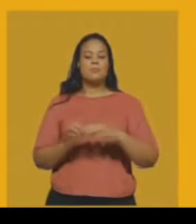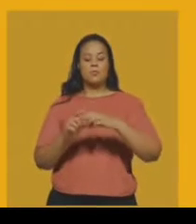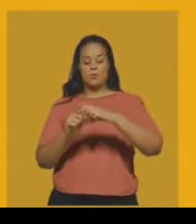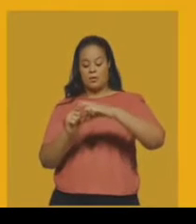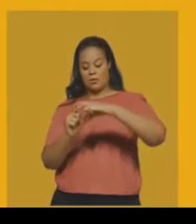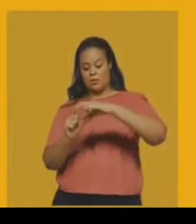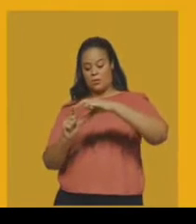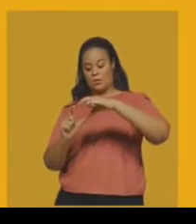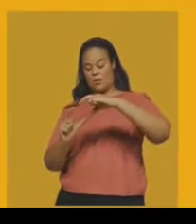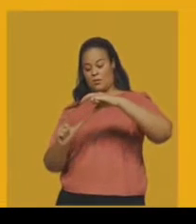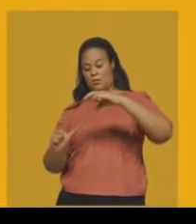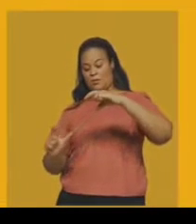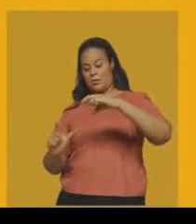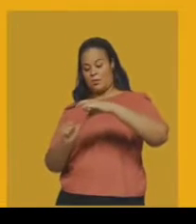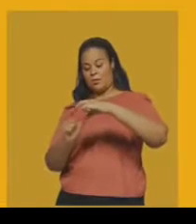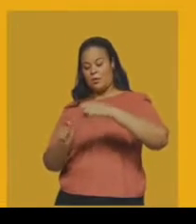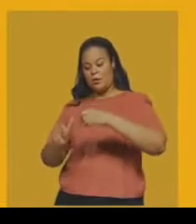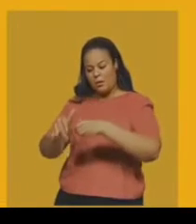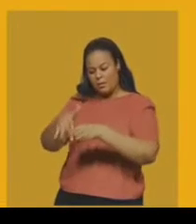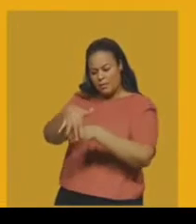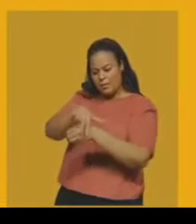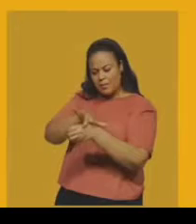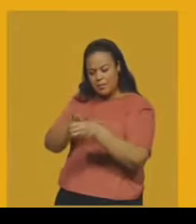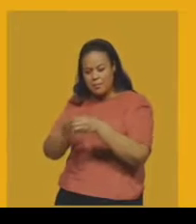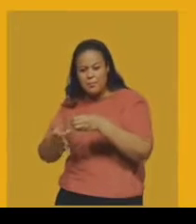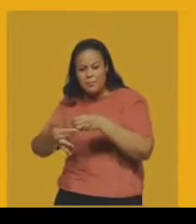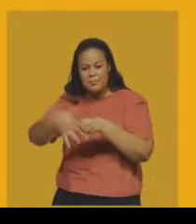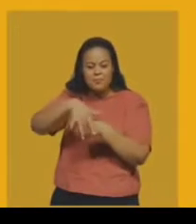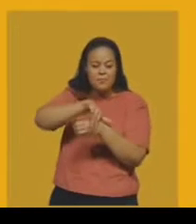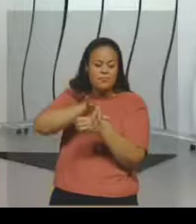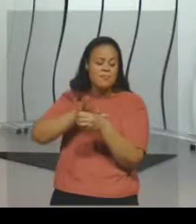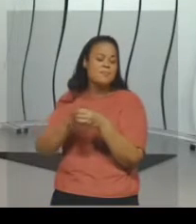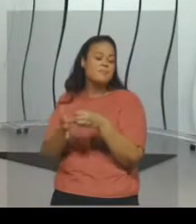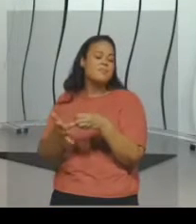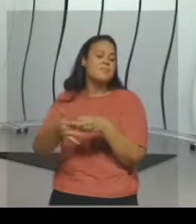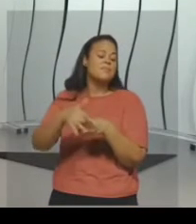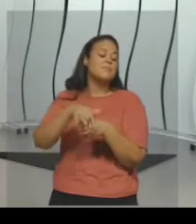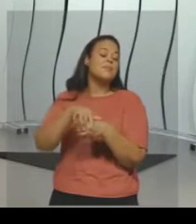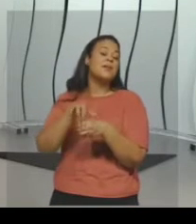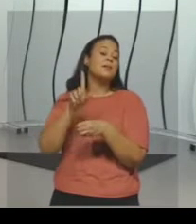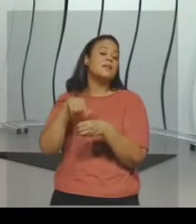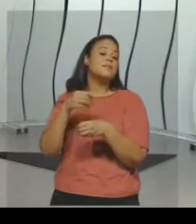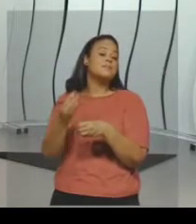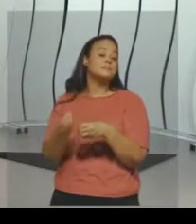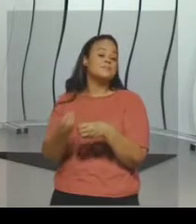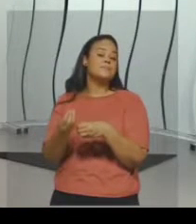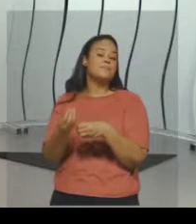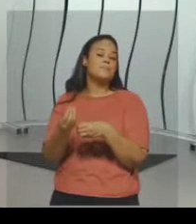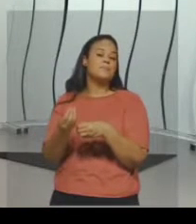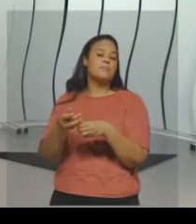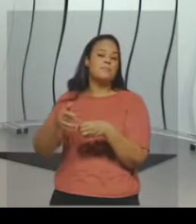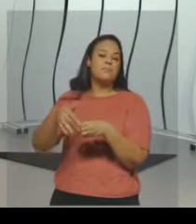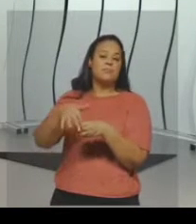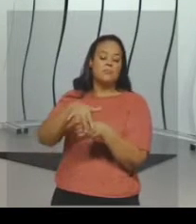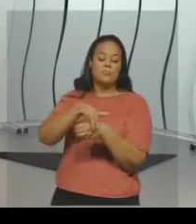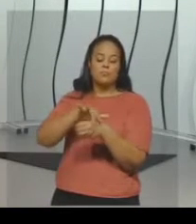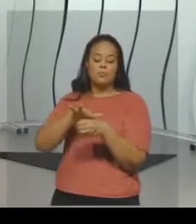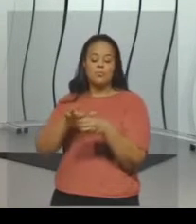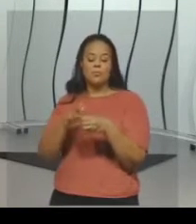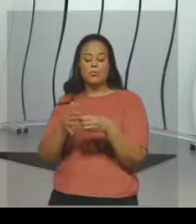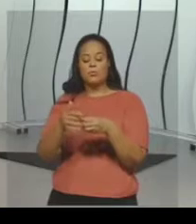membrana plasmática. A membrana plasmática que está envolvida na